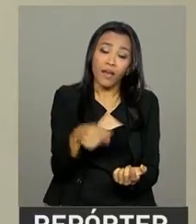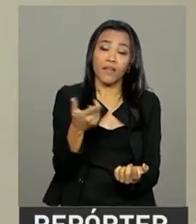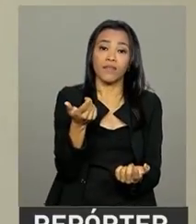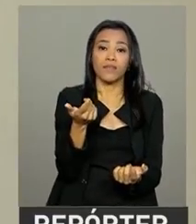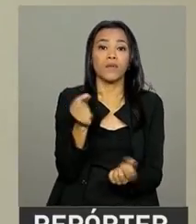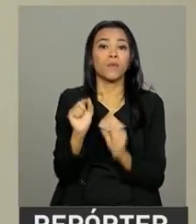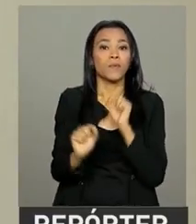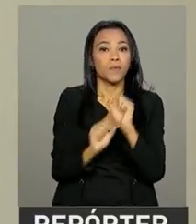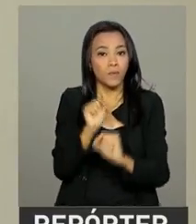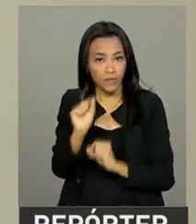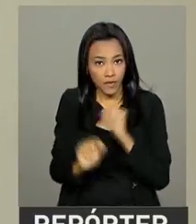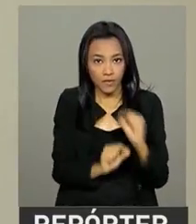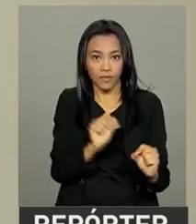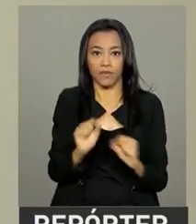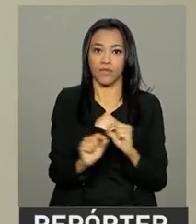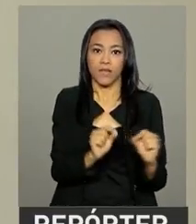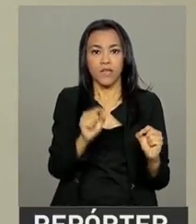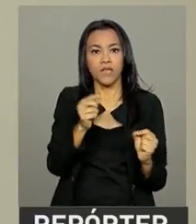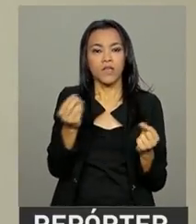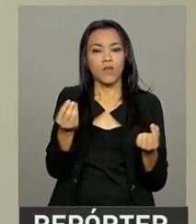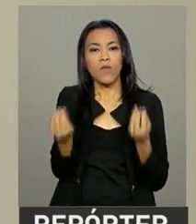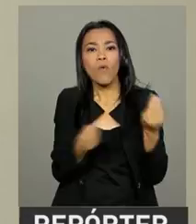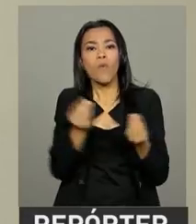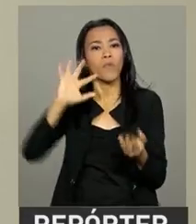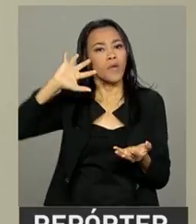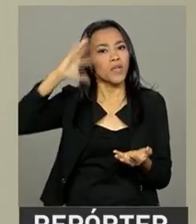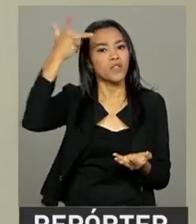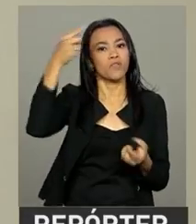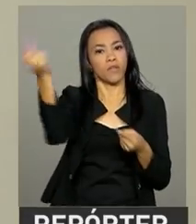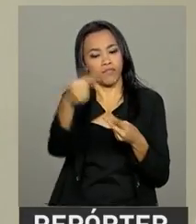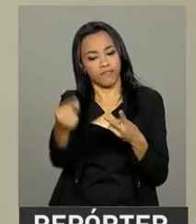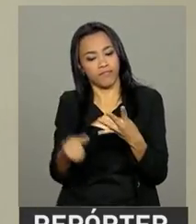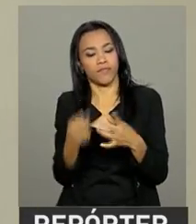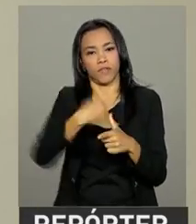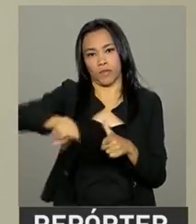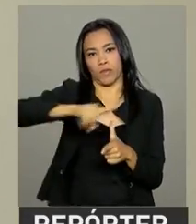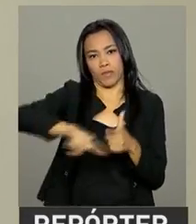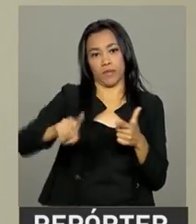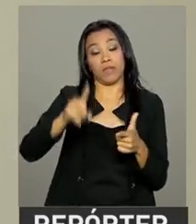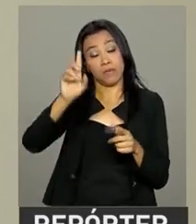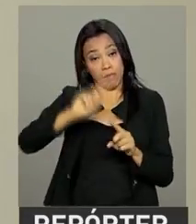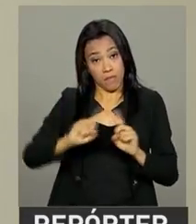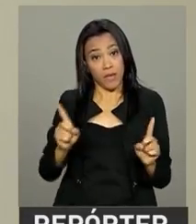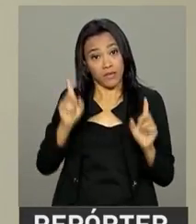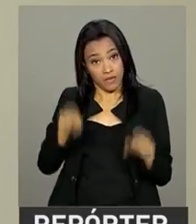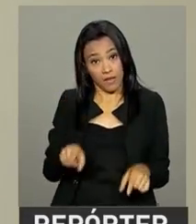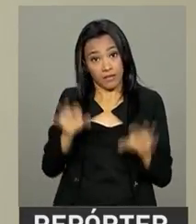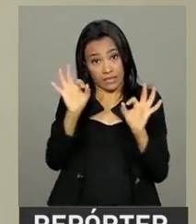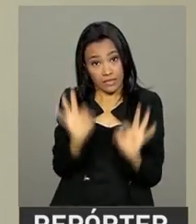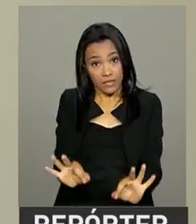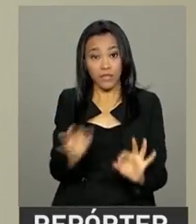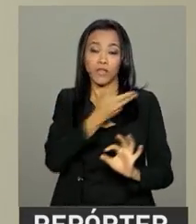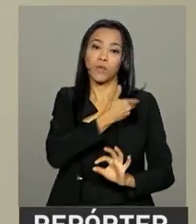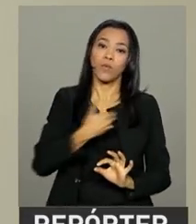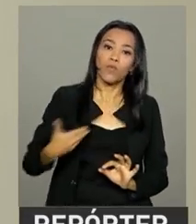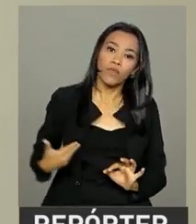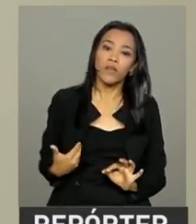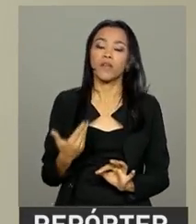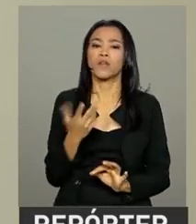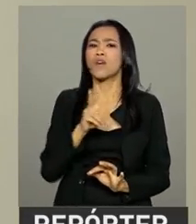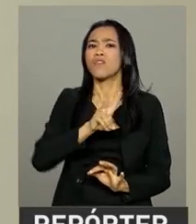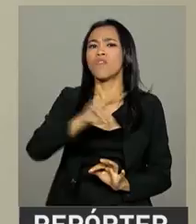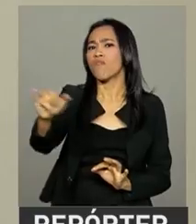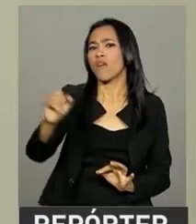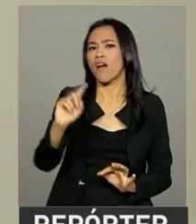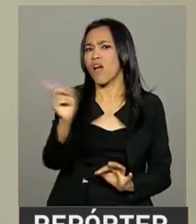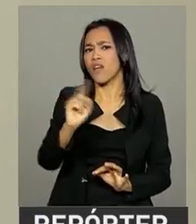no no sentido de encaminhar a solução desse problema mas é simbólico que o governo esteja sinalizando que não vai